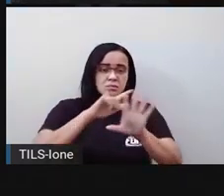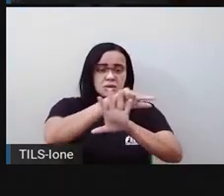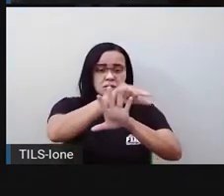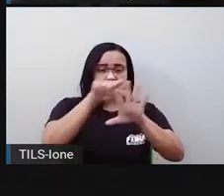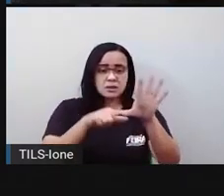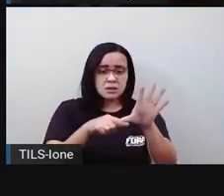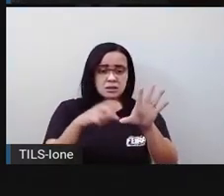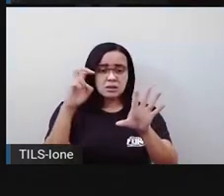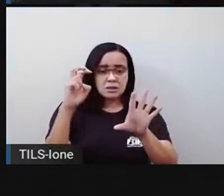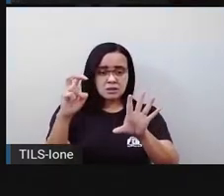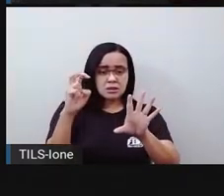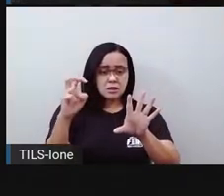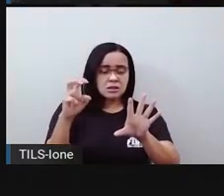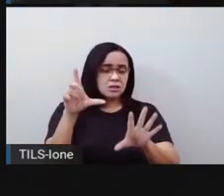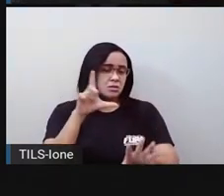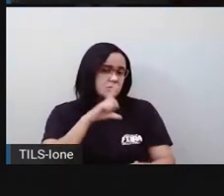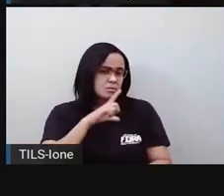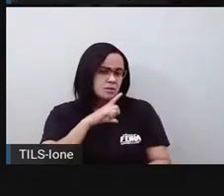possibilidades.